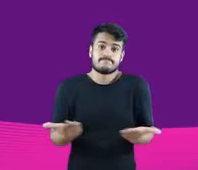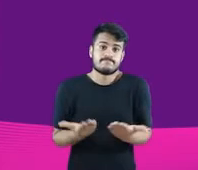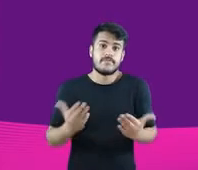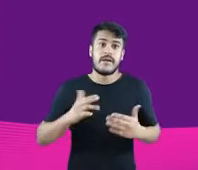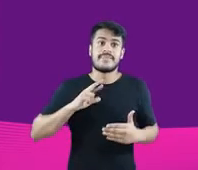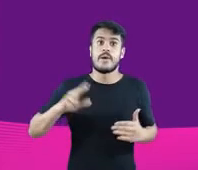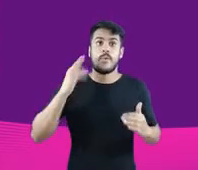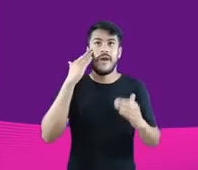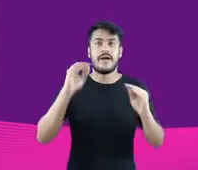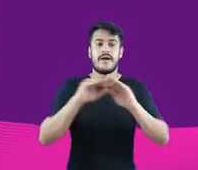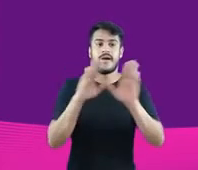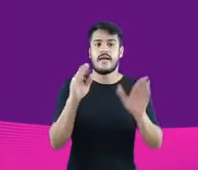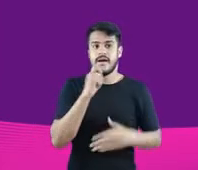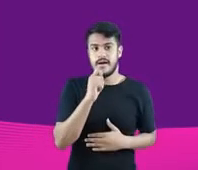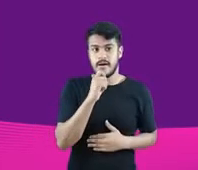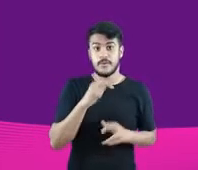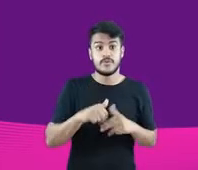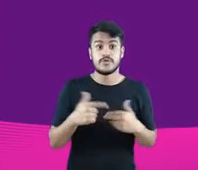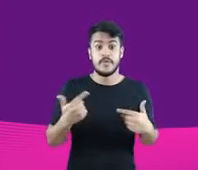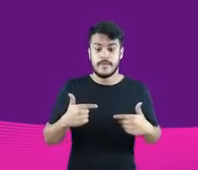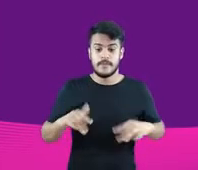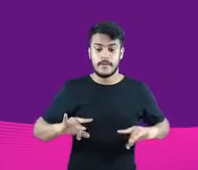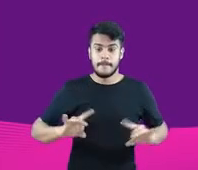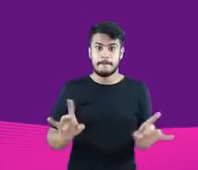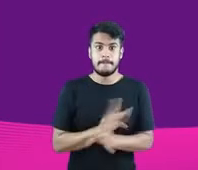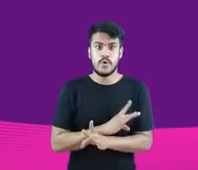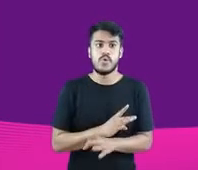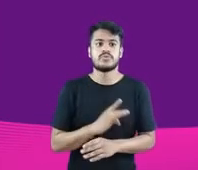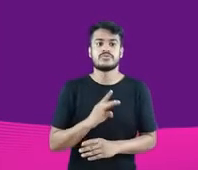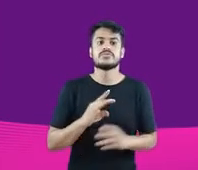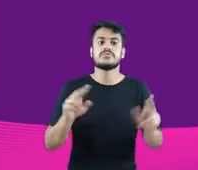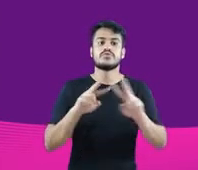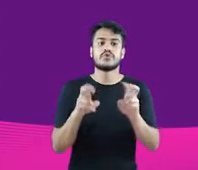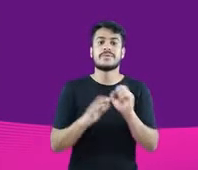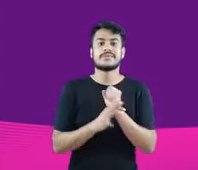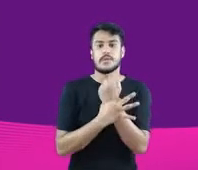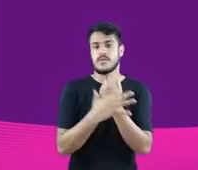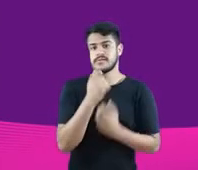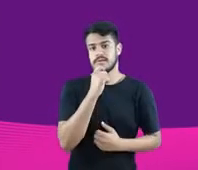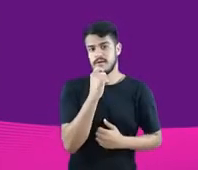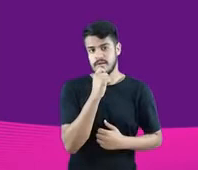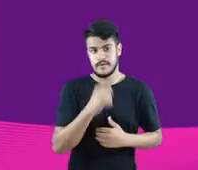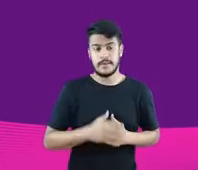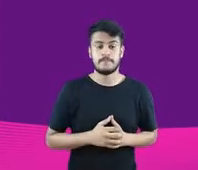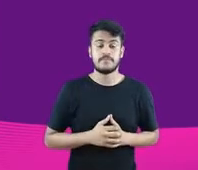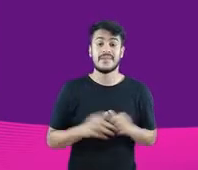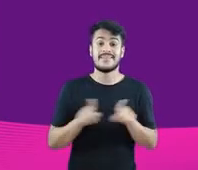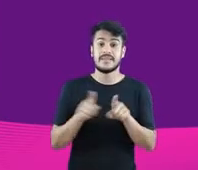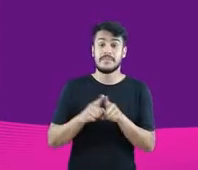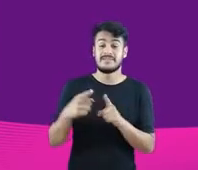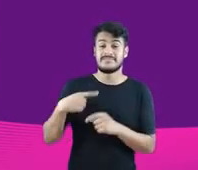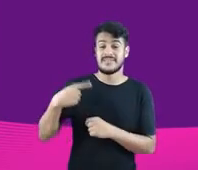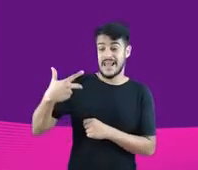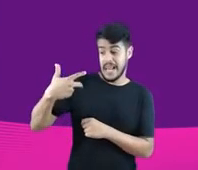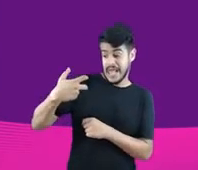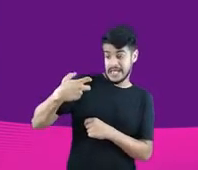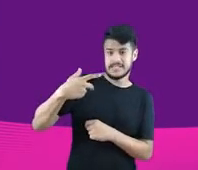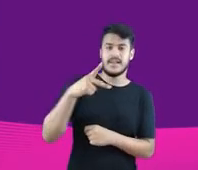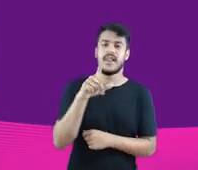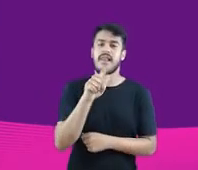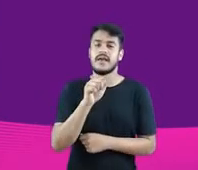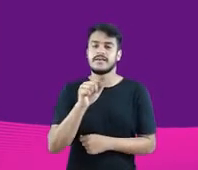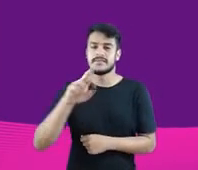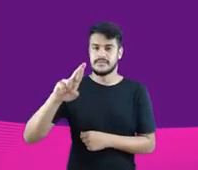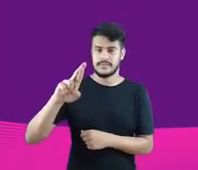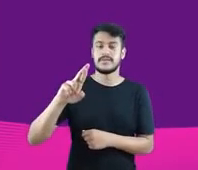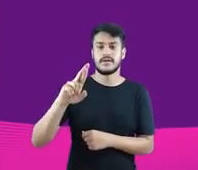e não existem trabalhos robustos de segurança. Laser terapia a gente tem usado com muita frequência, com